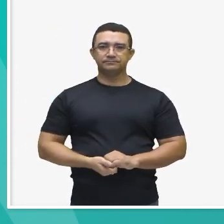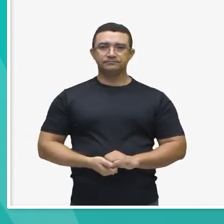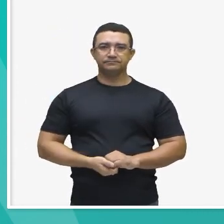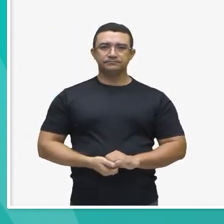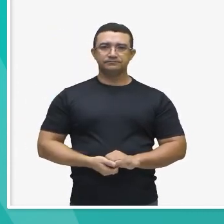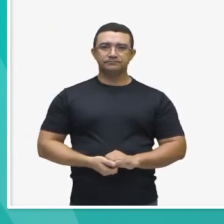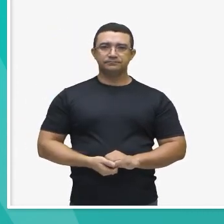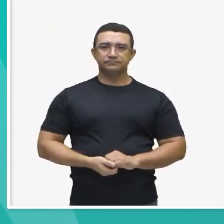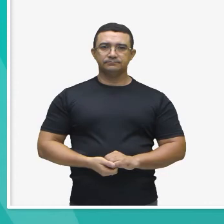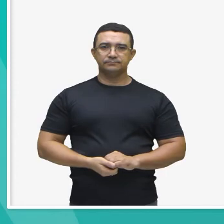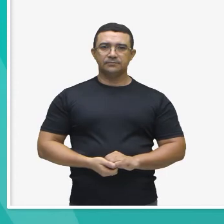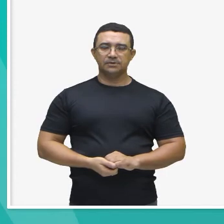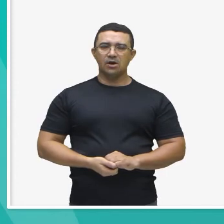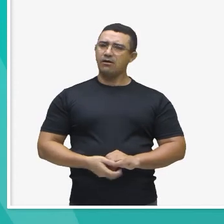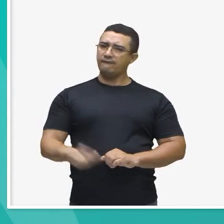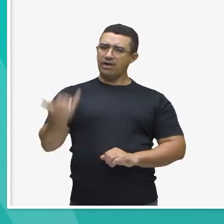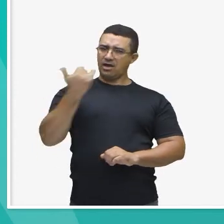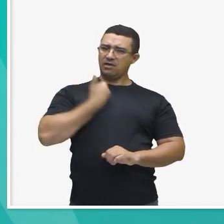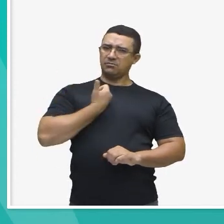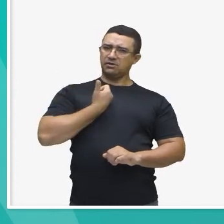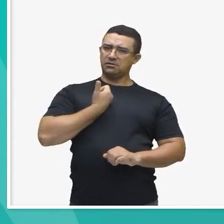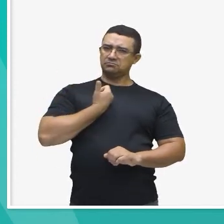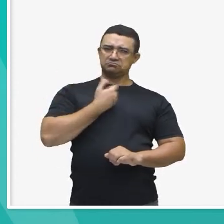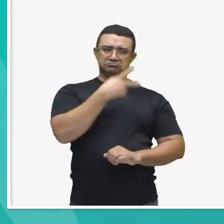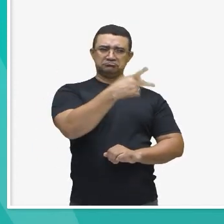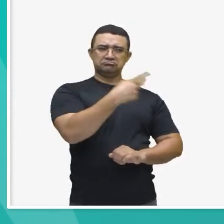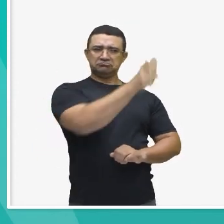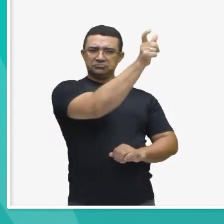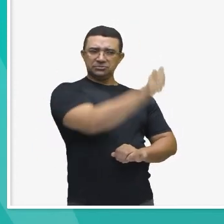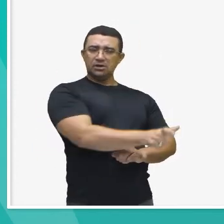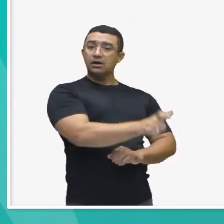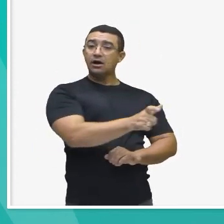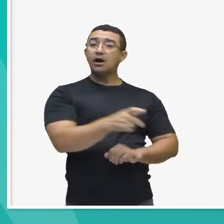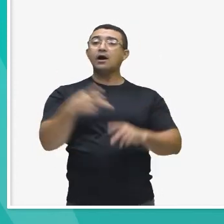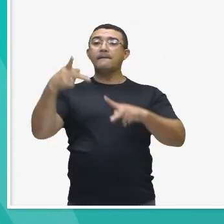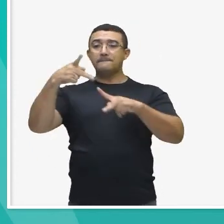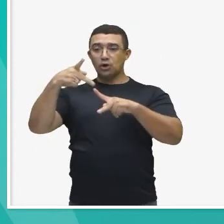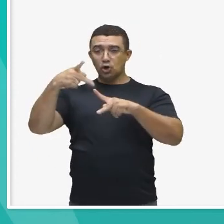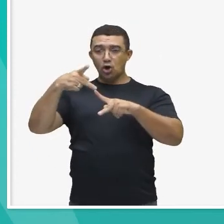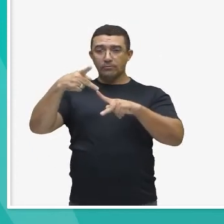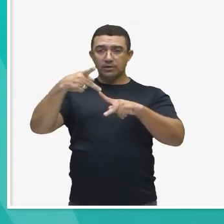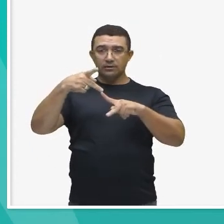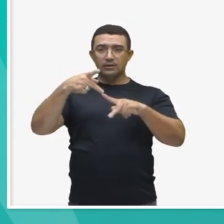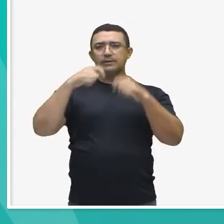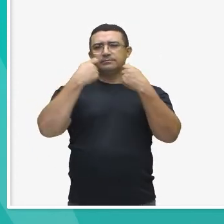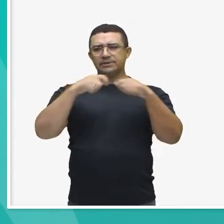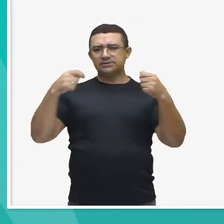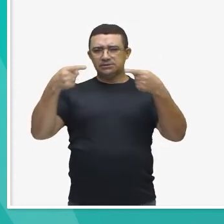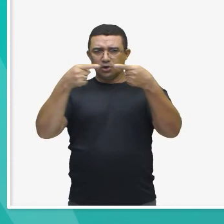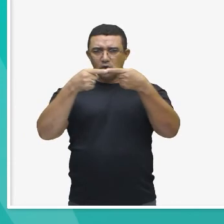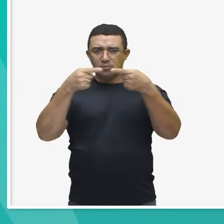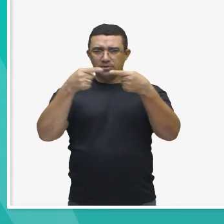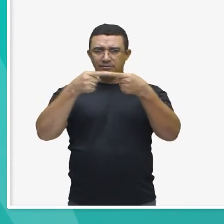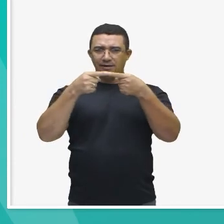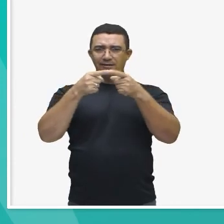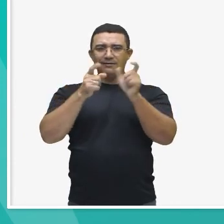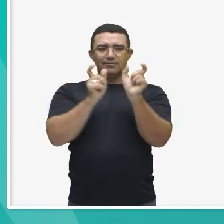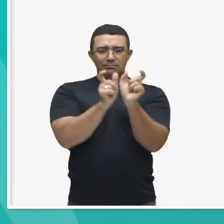Tá? Falar-lhe. O pronome exige aí, tá? Para o meio do